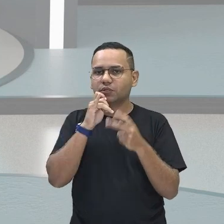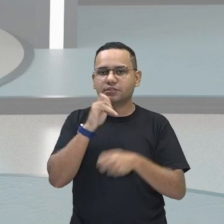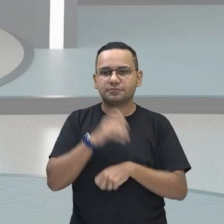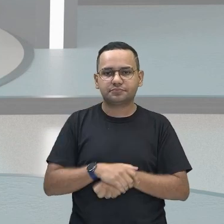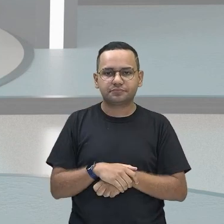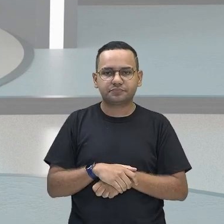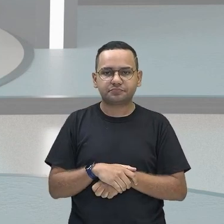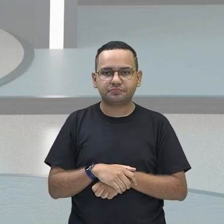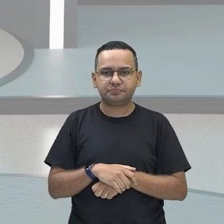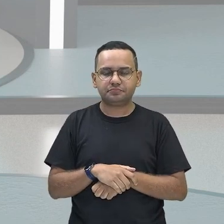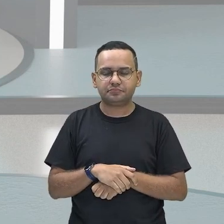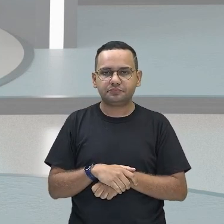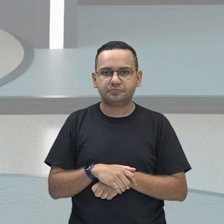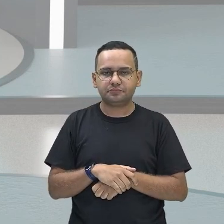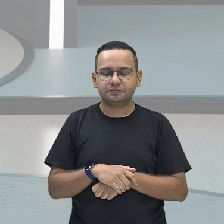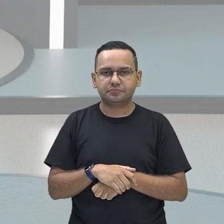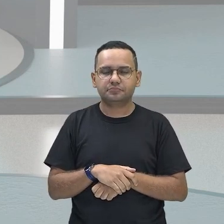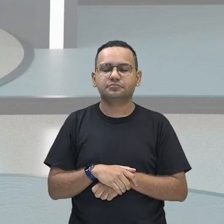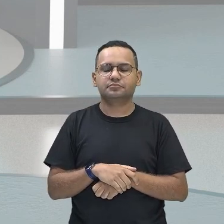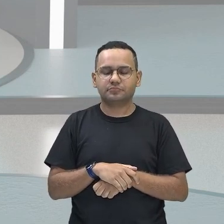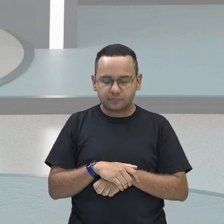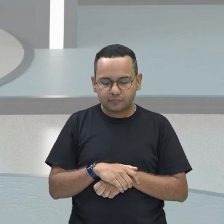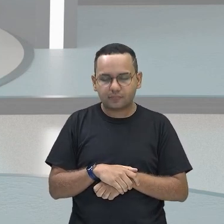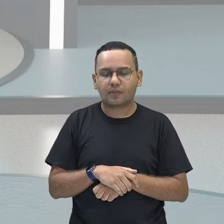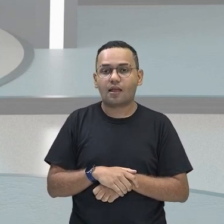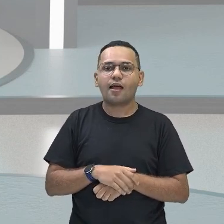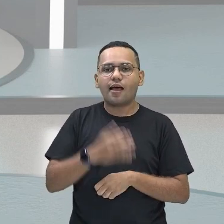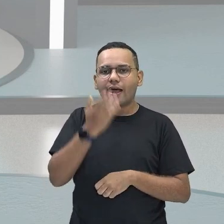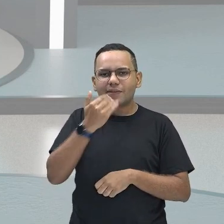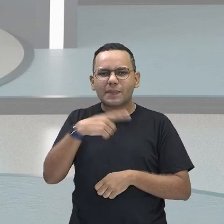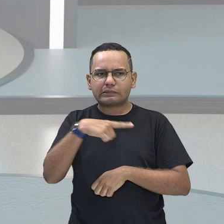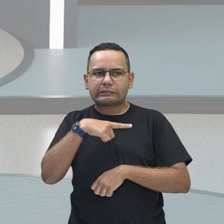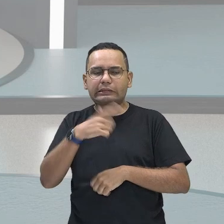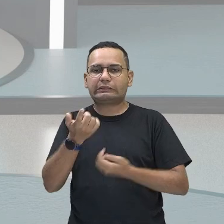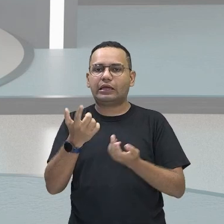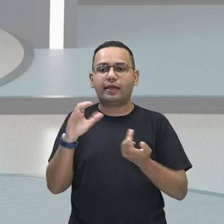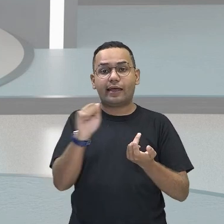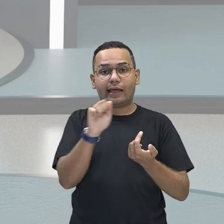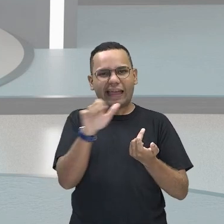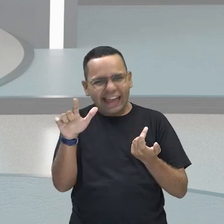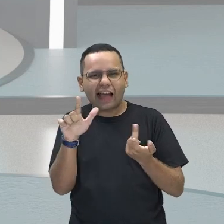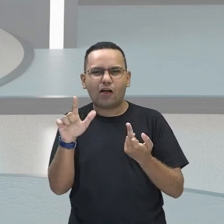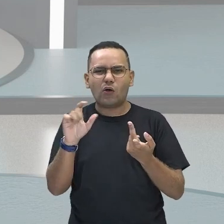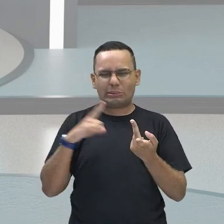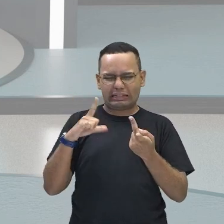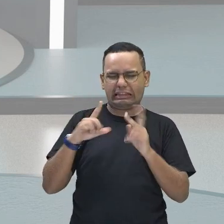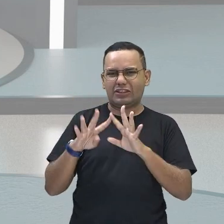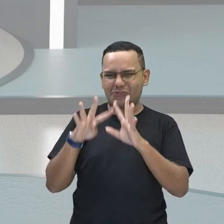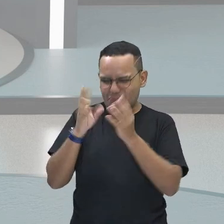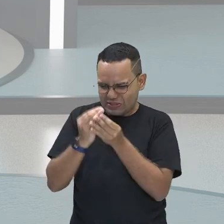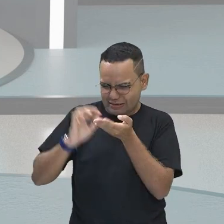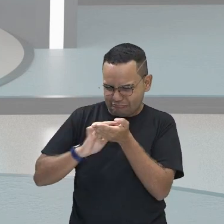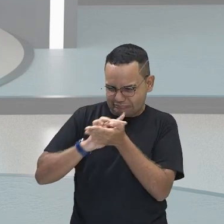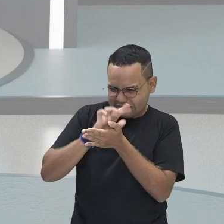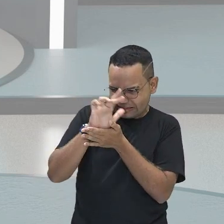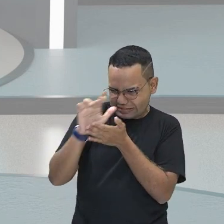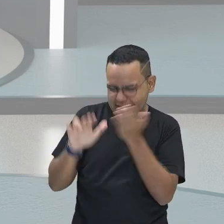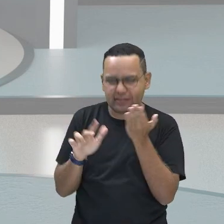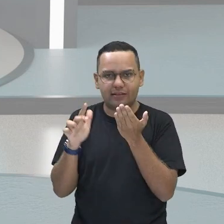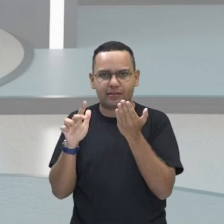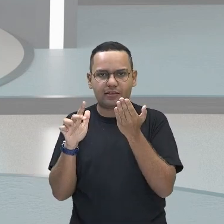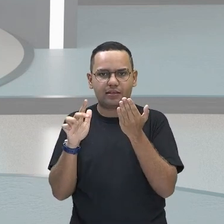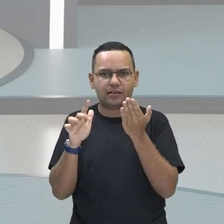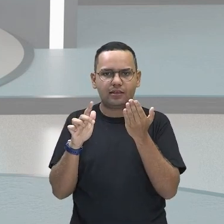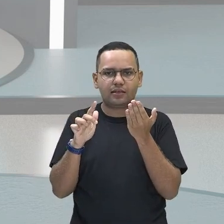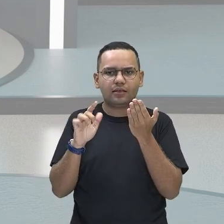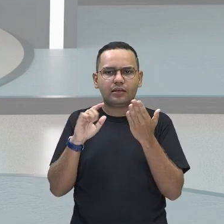índice calórico muito alto muito elevado que vem carregado de condimentos de sabor aí né E aí ele